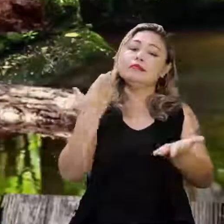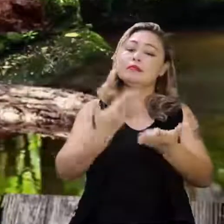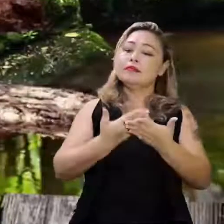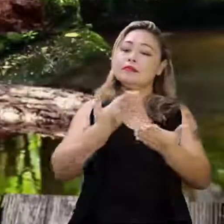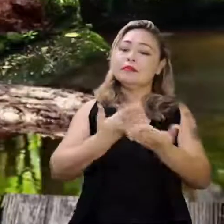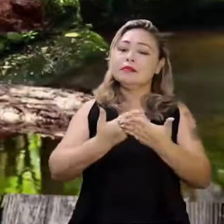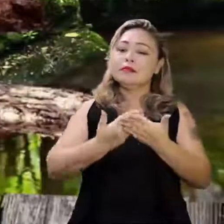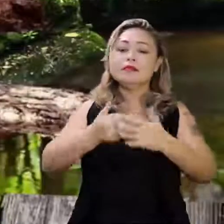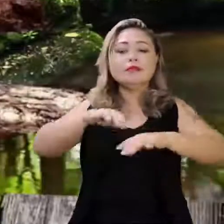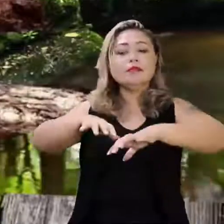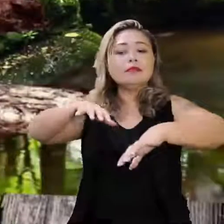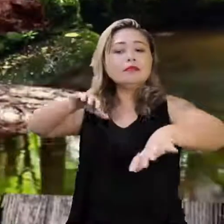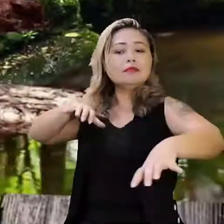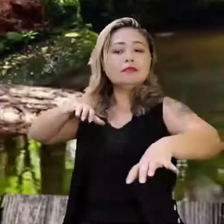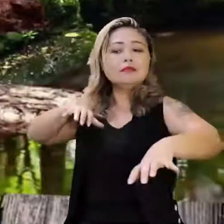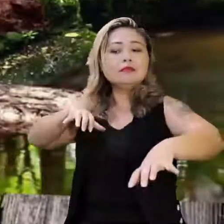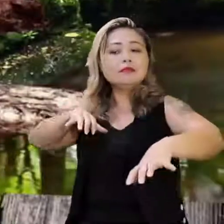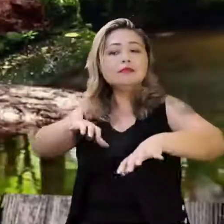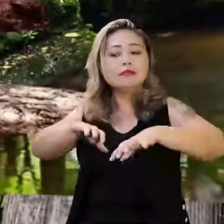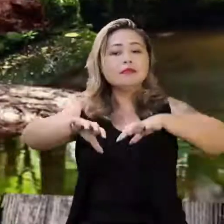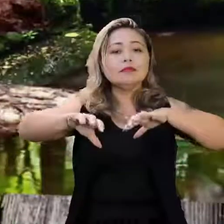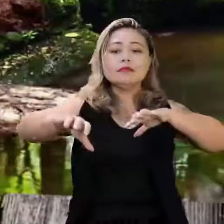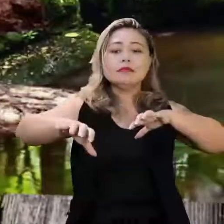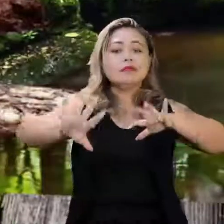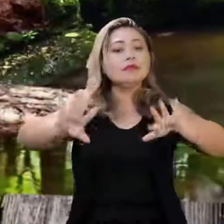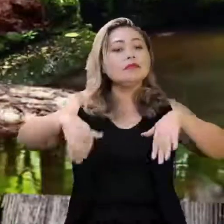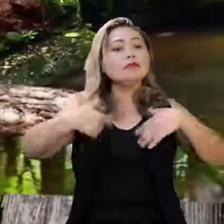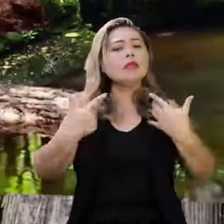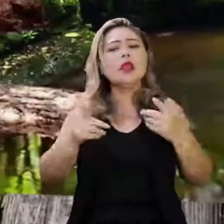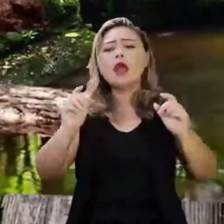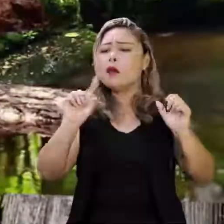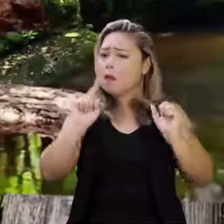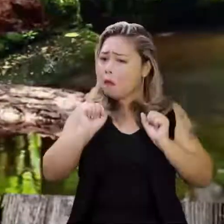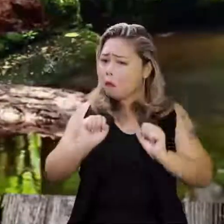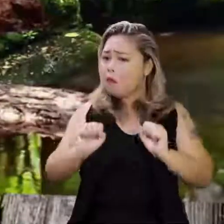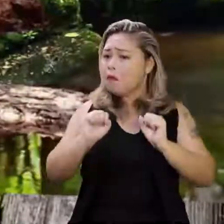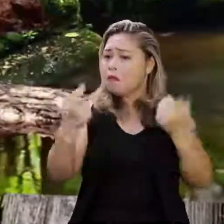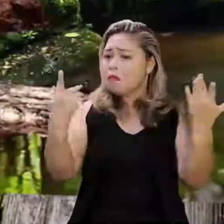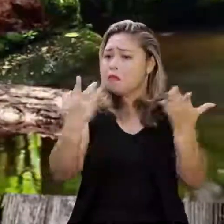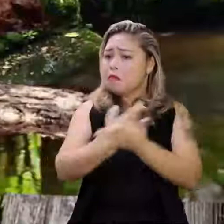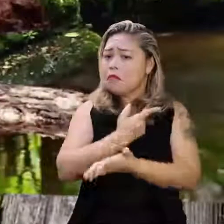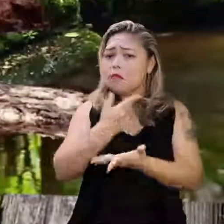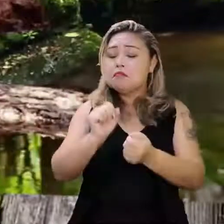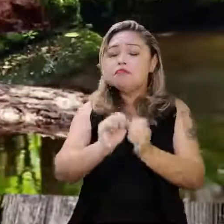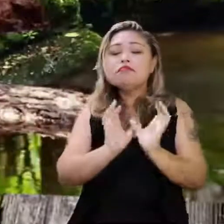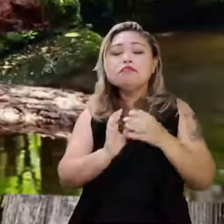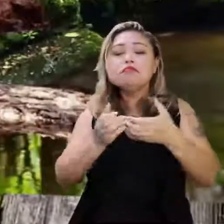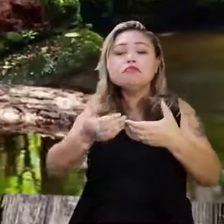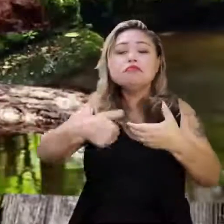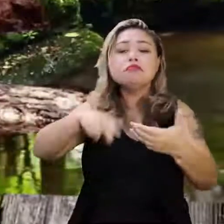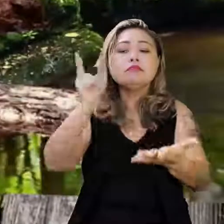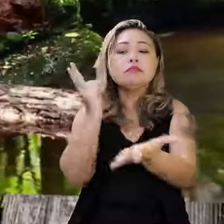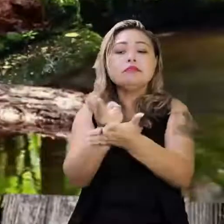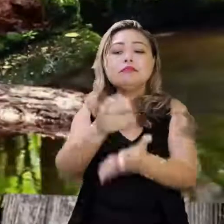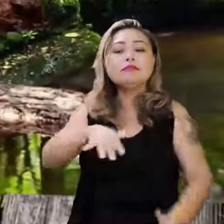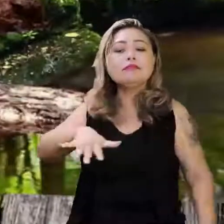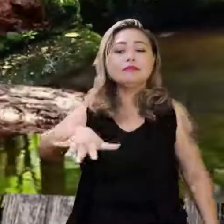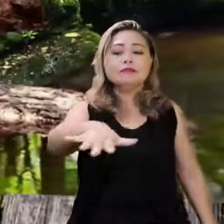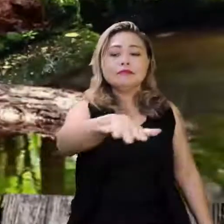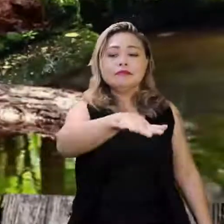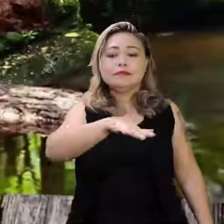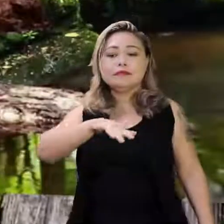que tem separações, isolamentos, que podem acontecer os organismos estando numa mesma